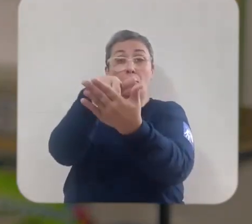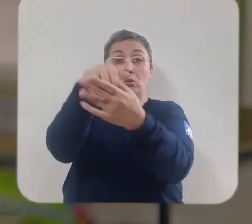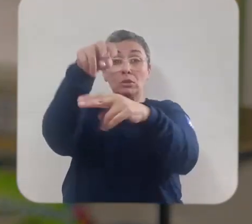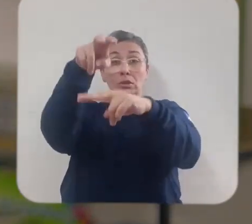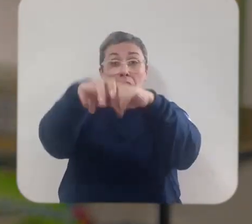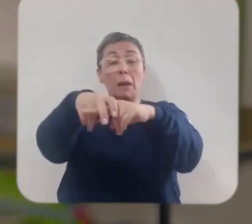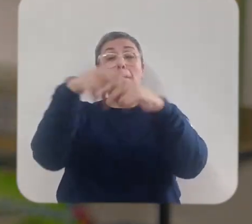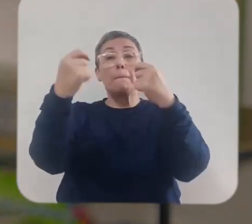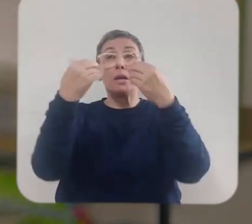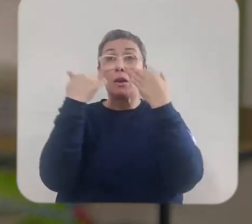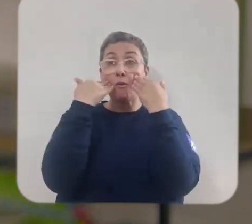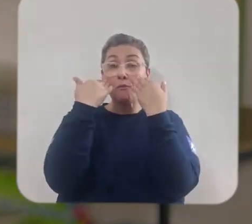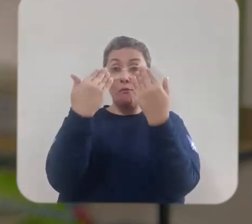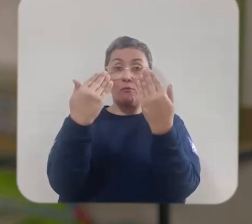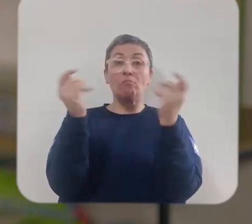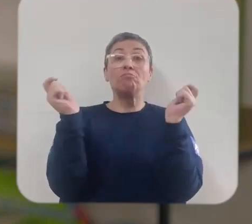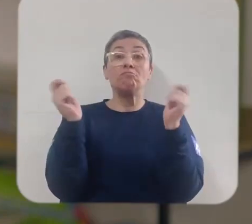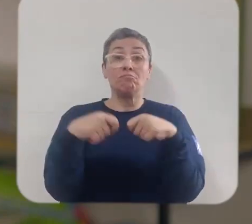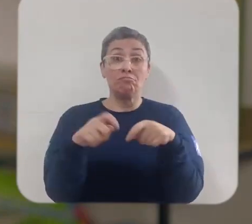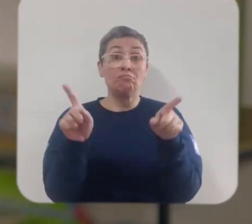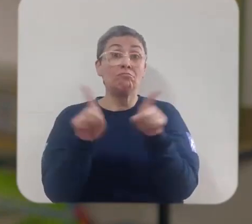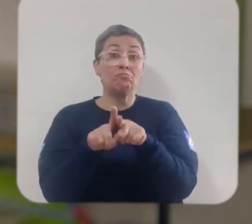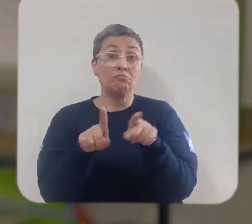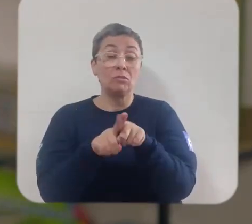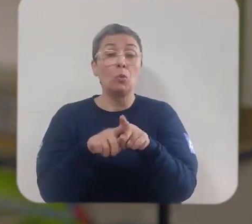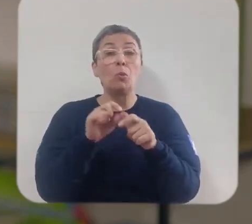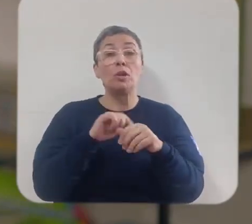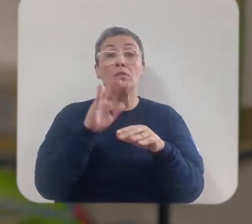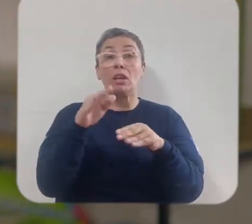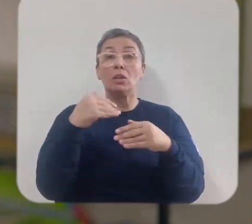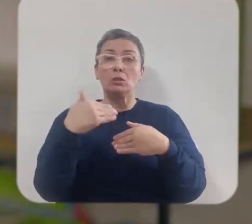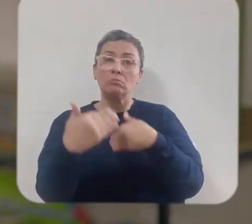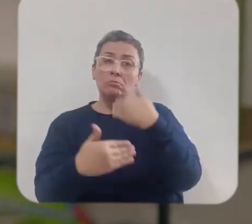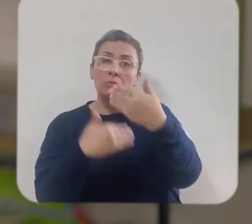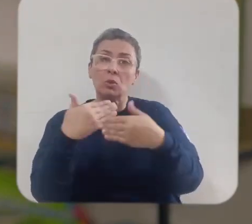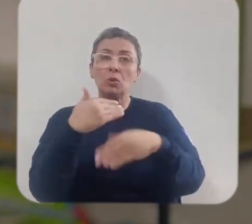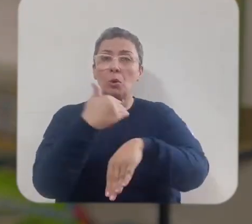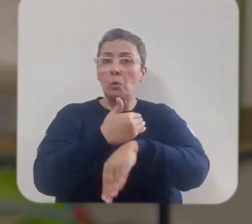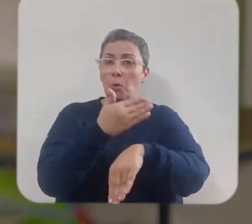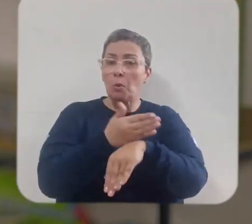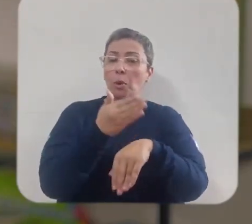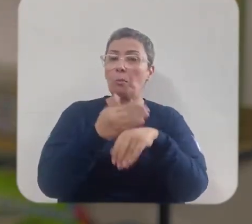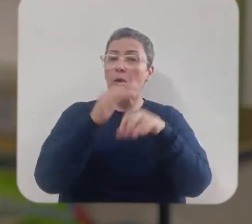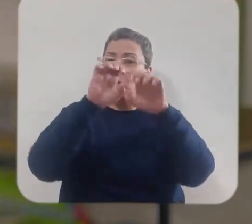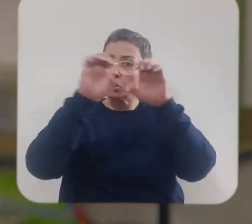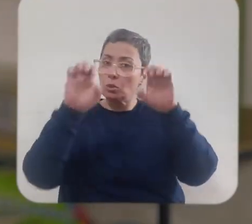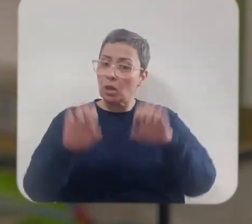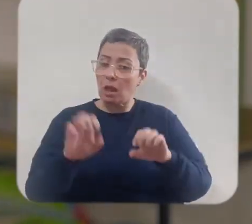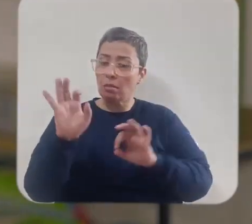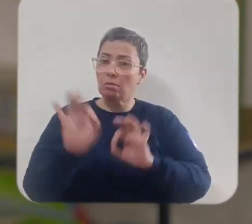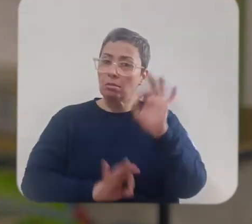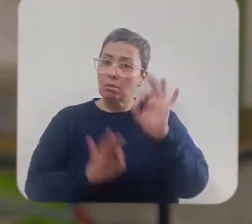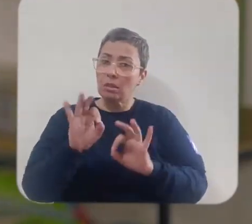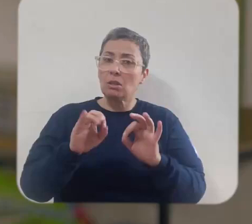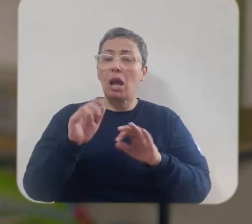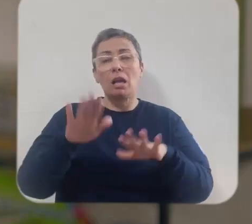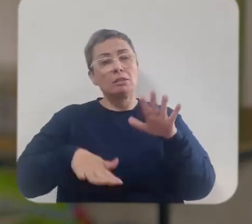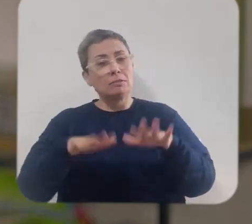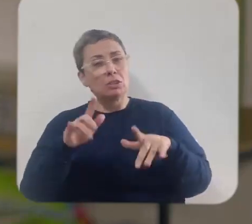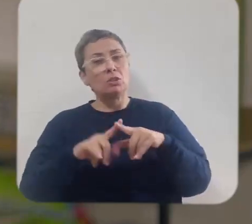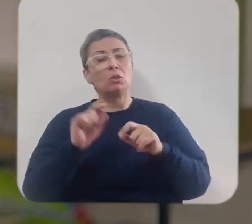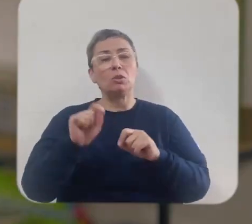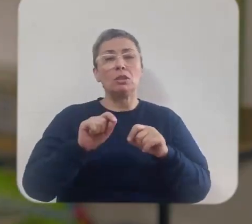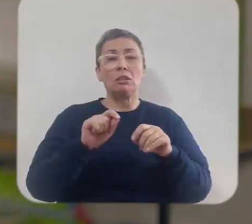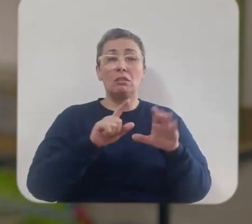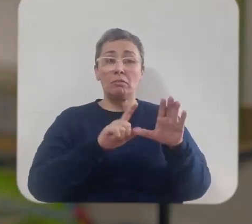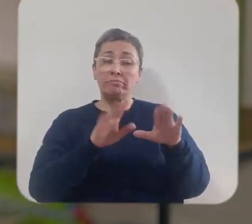da sala, ele precisa enxergar. E quando a gente está falando de uma construção de rotina estruturada e planejada, muitas vezes,